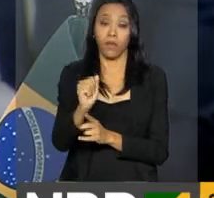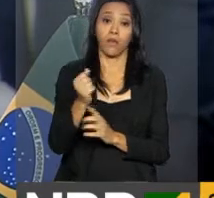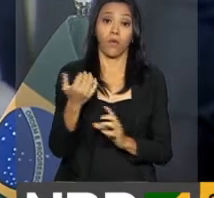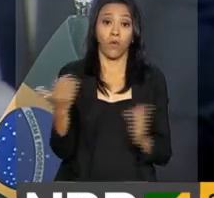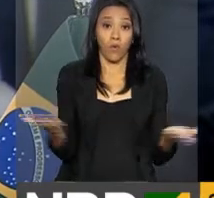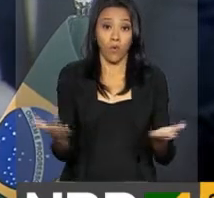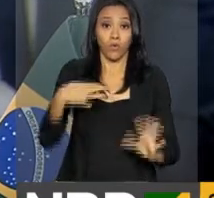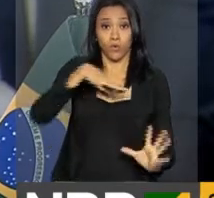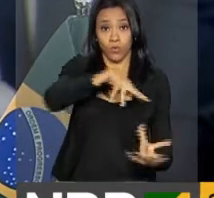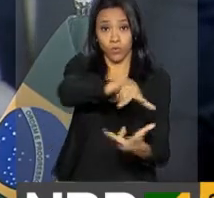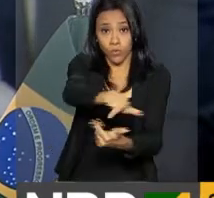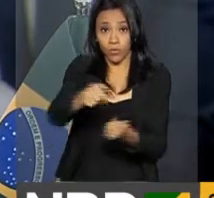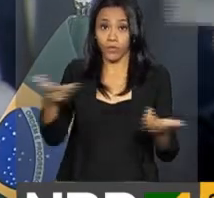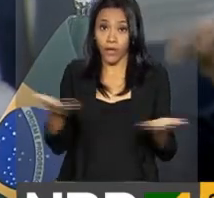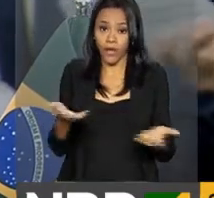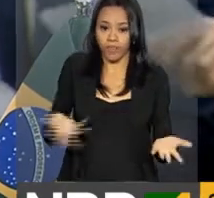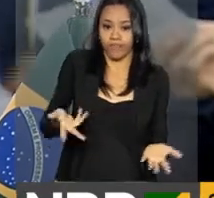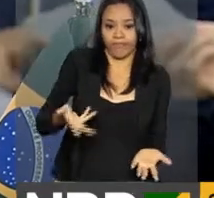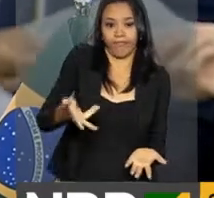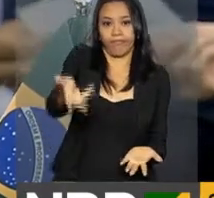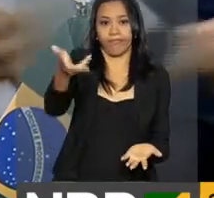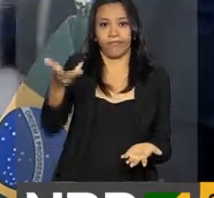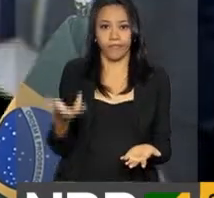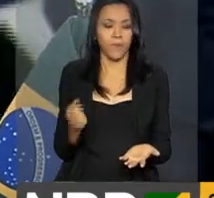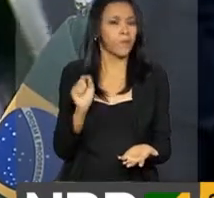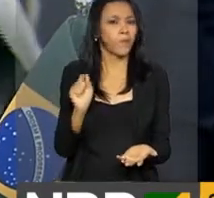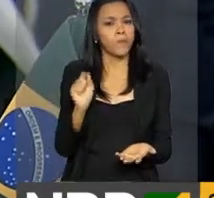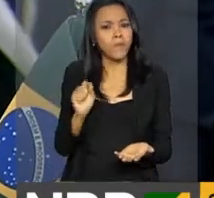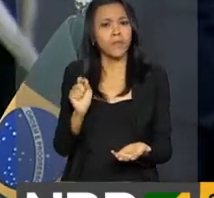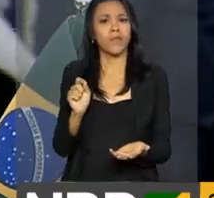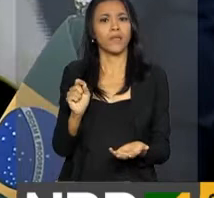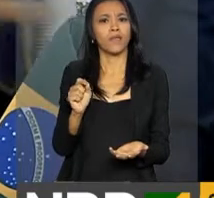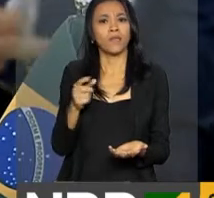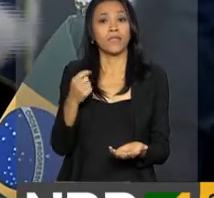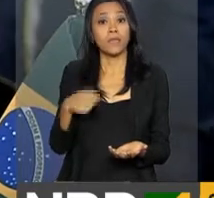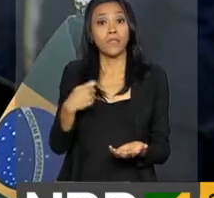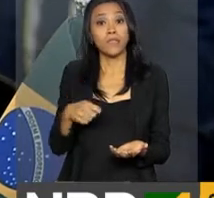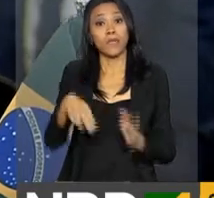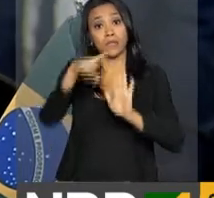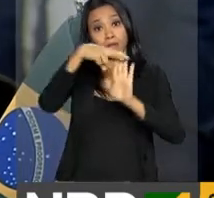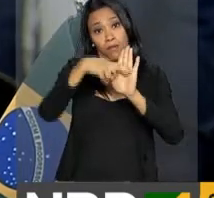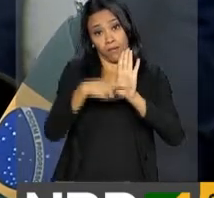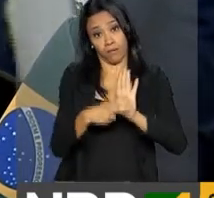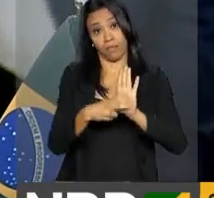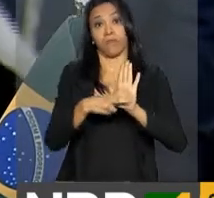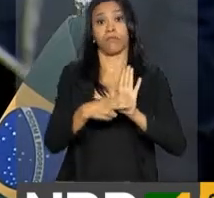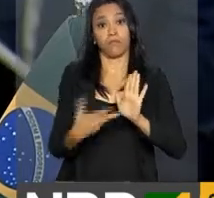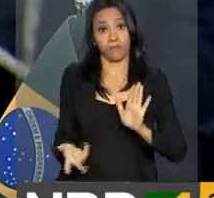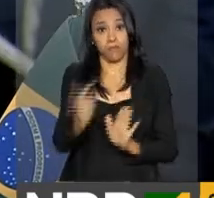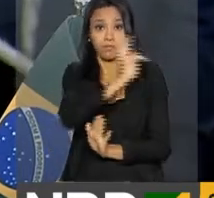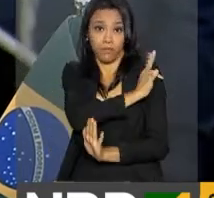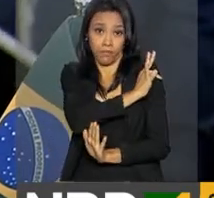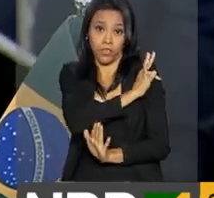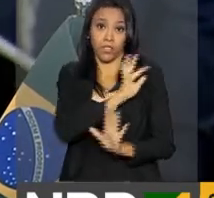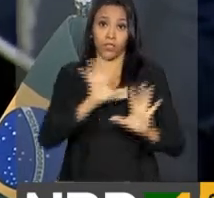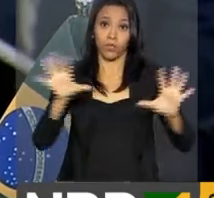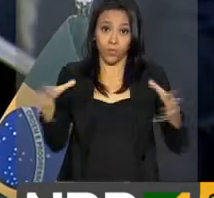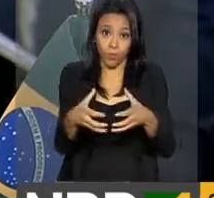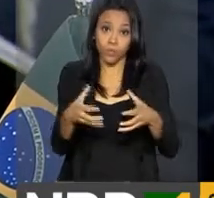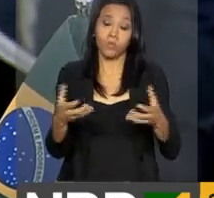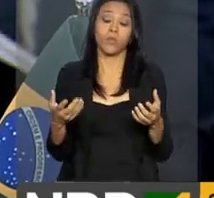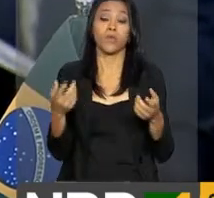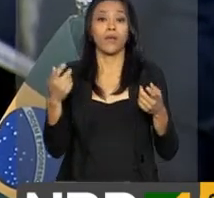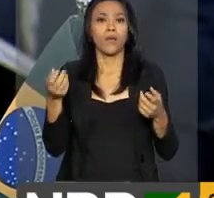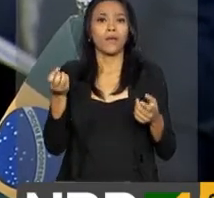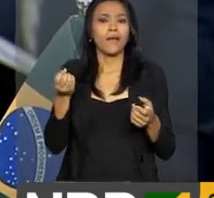celeridade na elaboração e na revisão de regulamentos técnicos. A cada dia surge